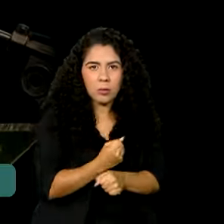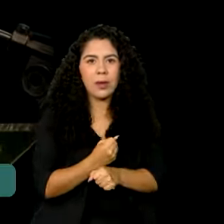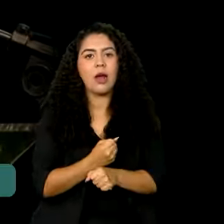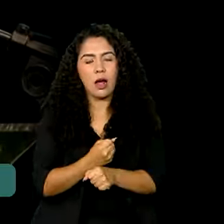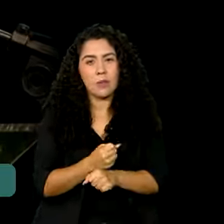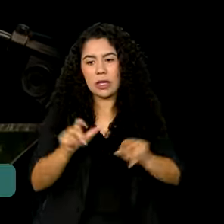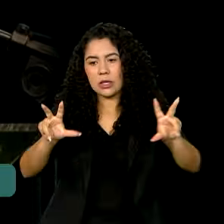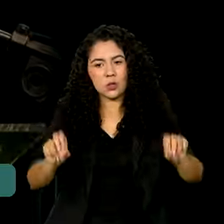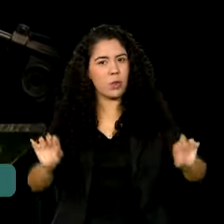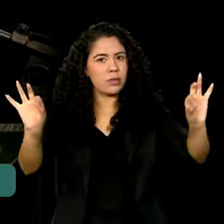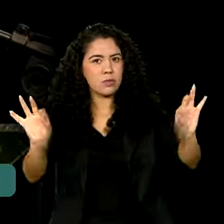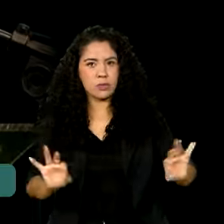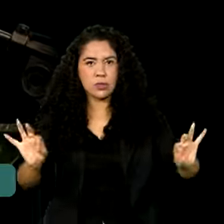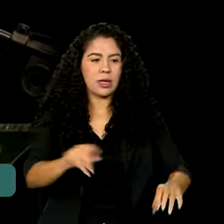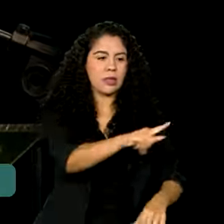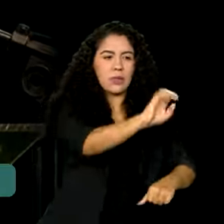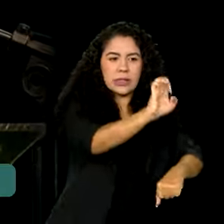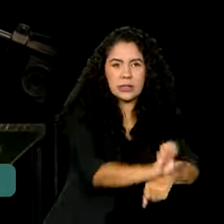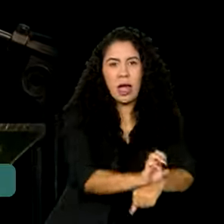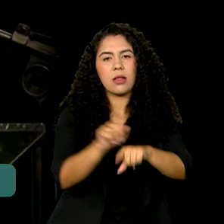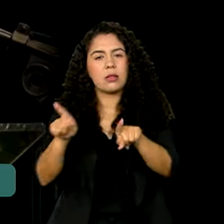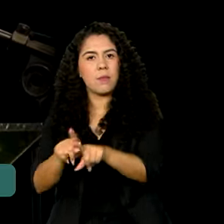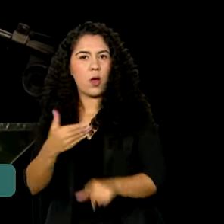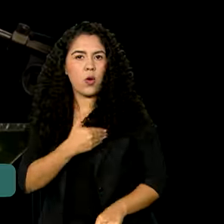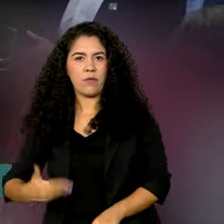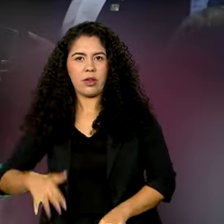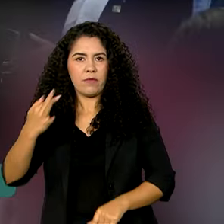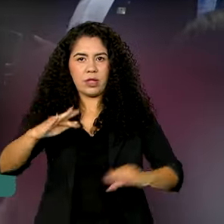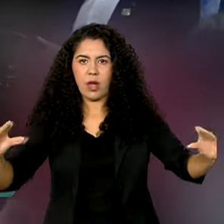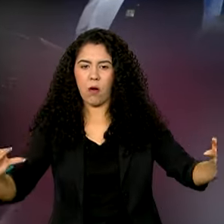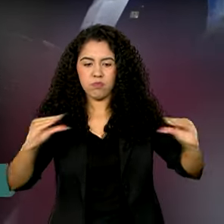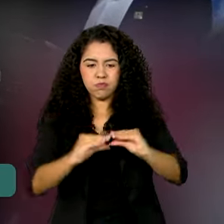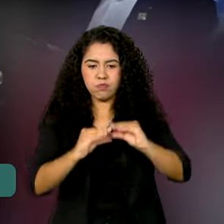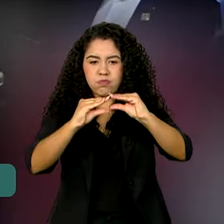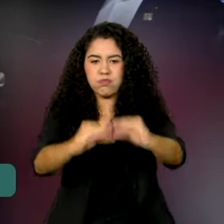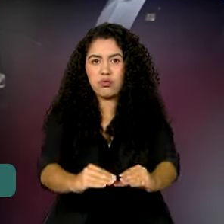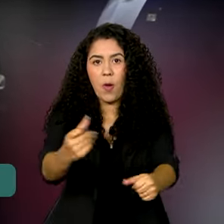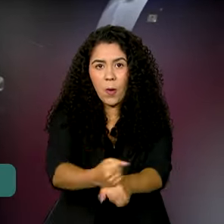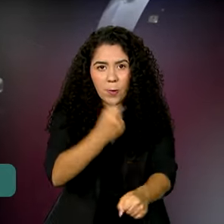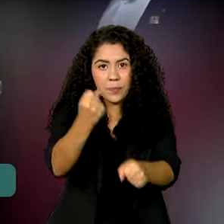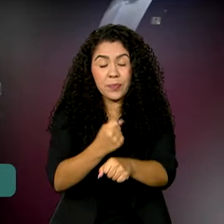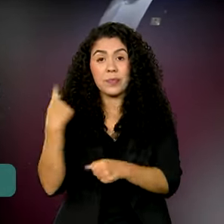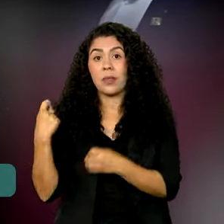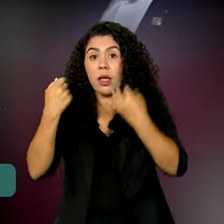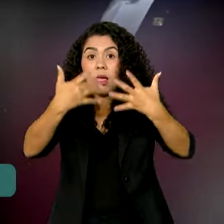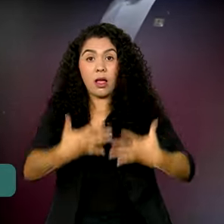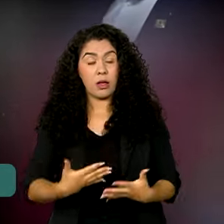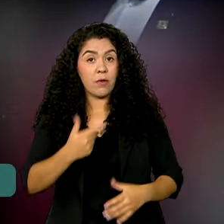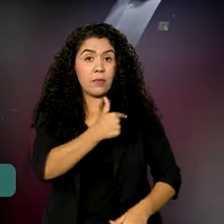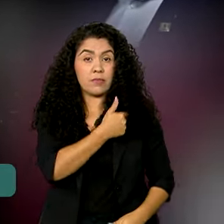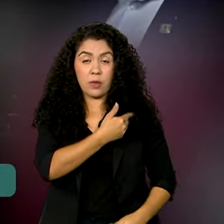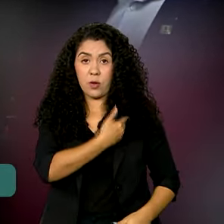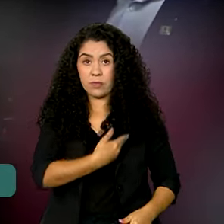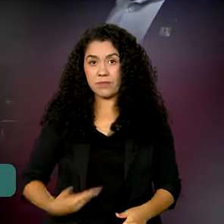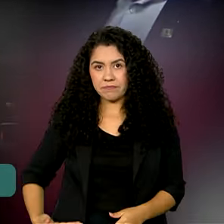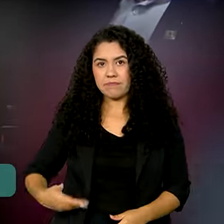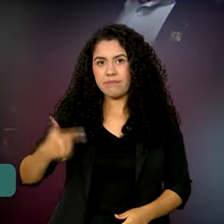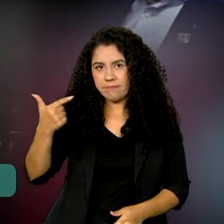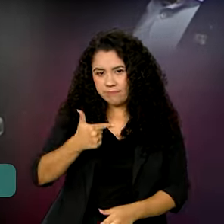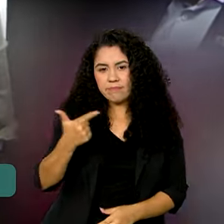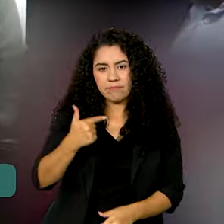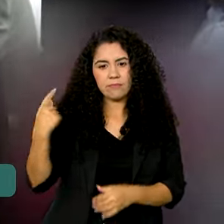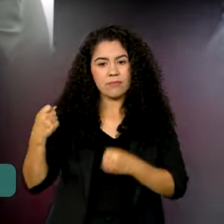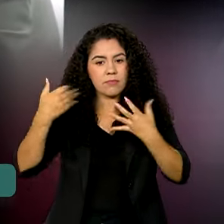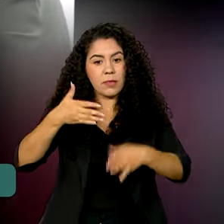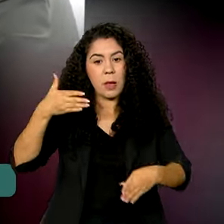meio. Dinheiro do governo do Estado e dinheiro do governo federal. Ainda em Pernambuco, o vice-presidente Geraldo Alckmin participou de mais